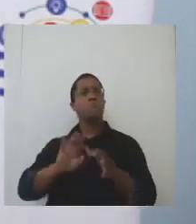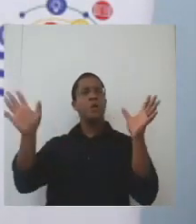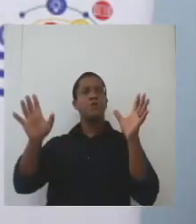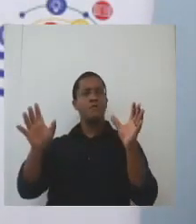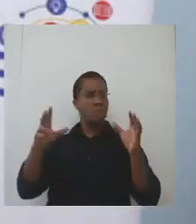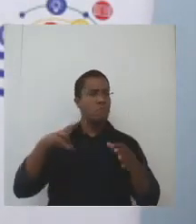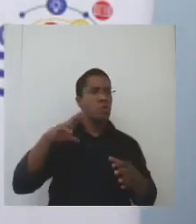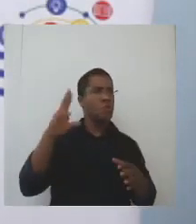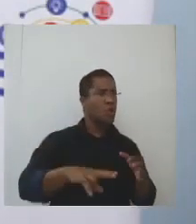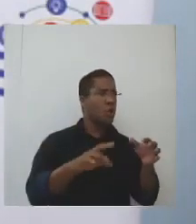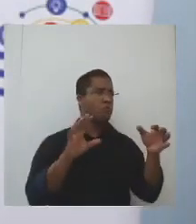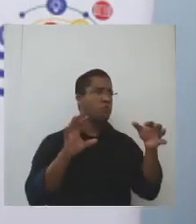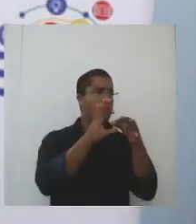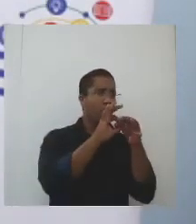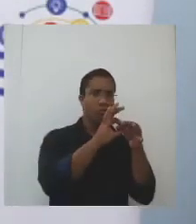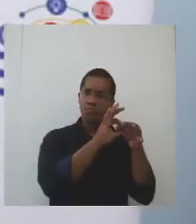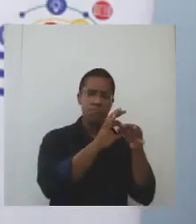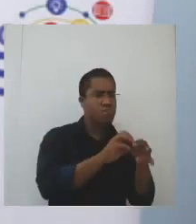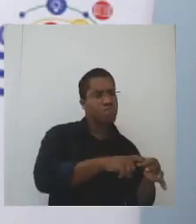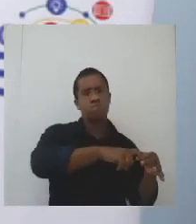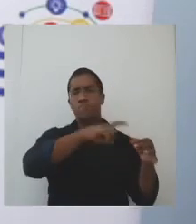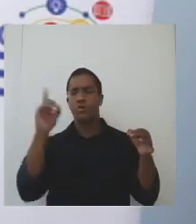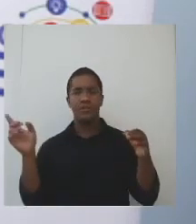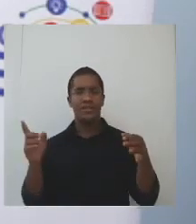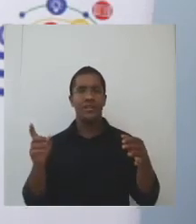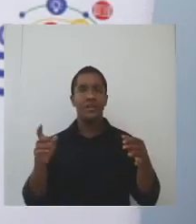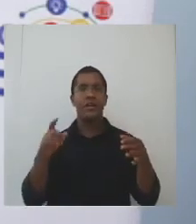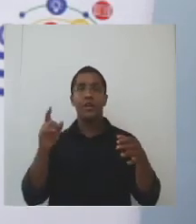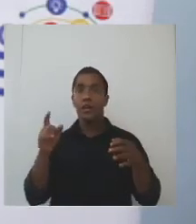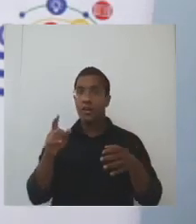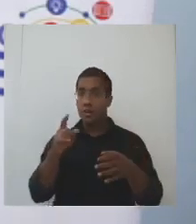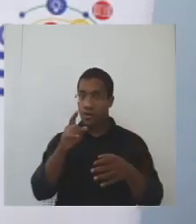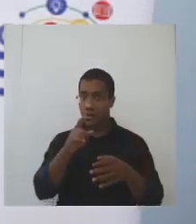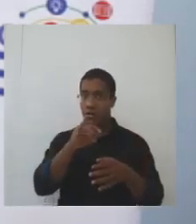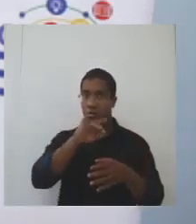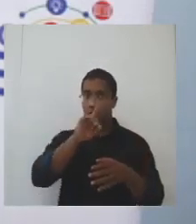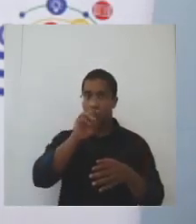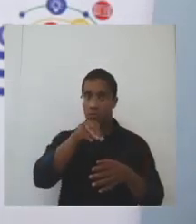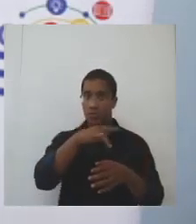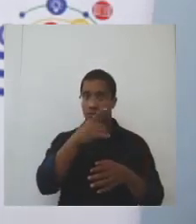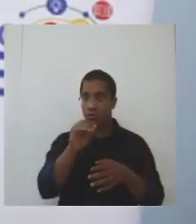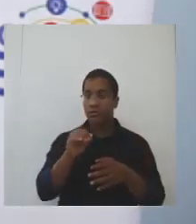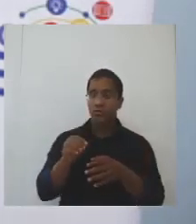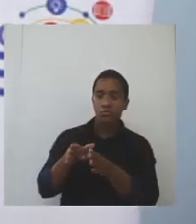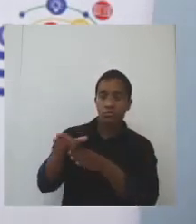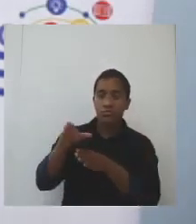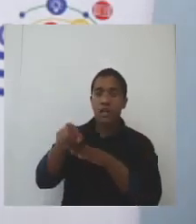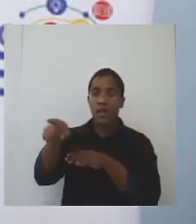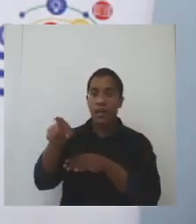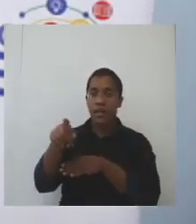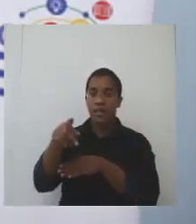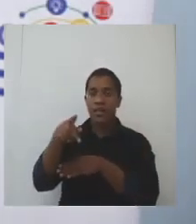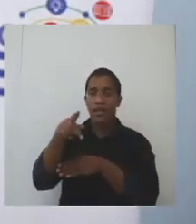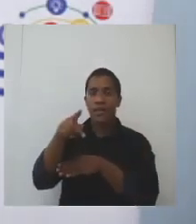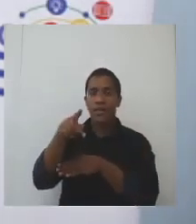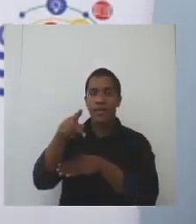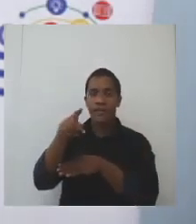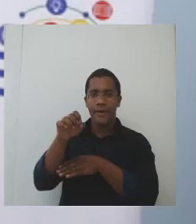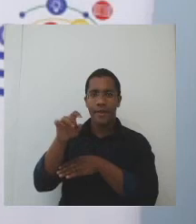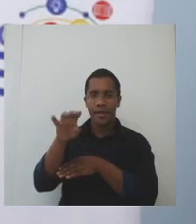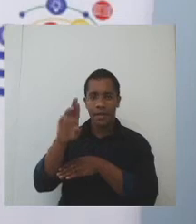de Portugal. Então ele dá conselhos ao seu filho, o príncipe regente. E ele diz o seguinte: Pedro, se na minha